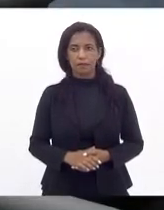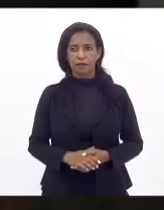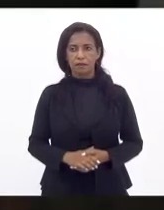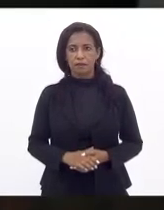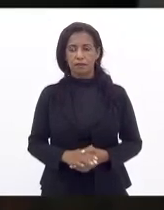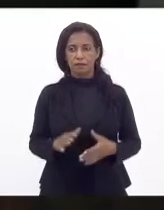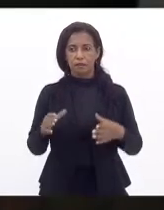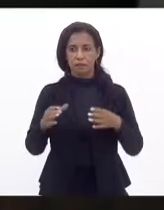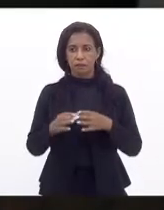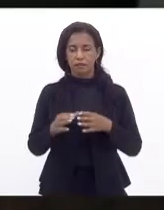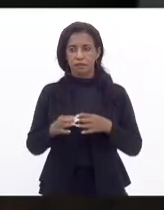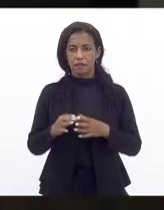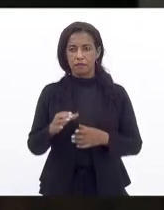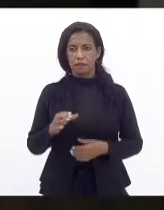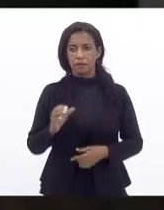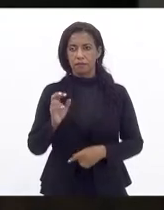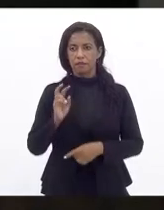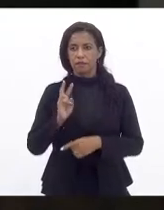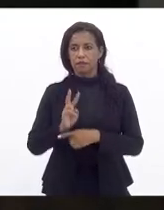Pela Comissão de Defesa Civil,